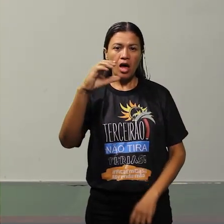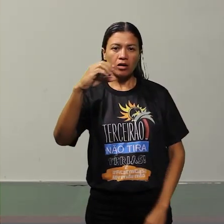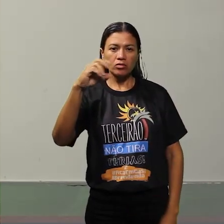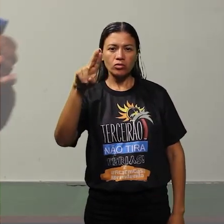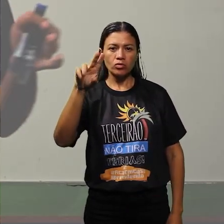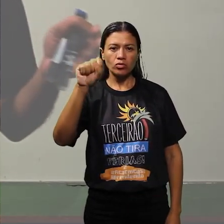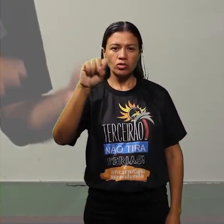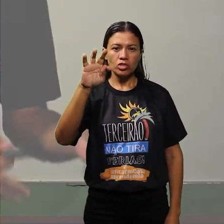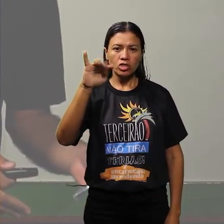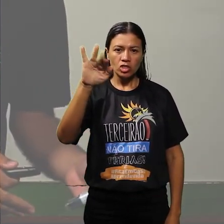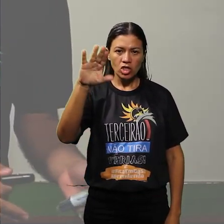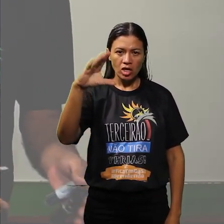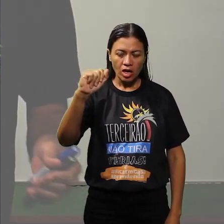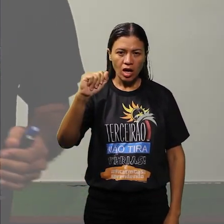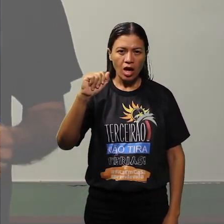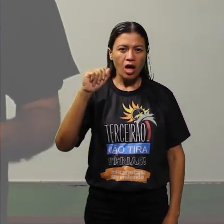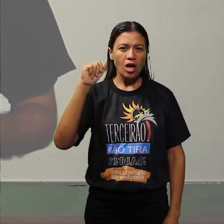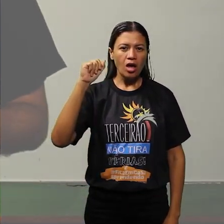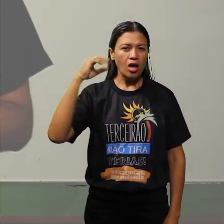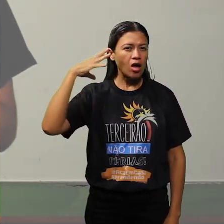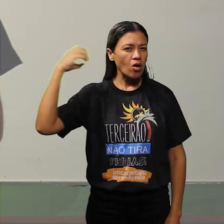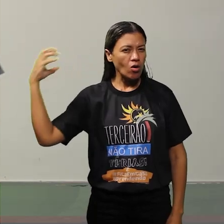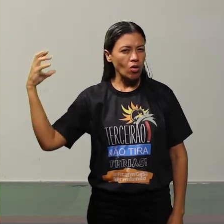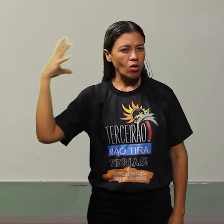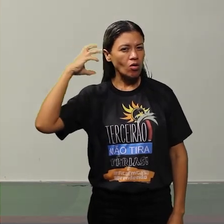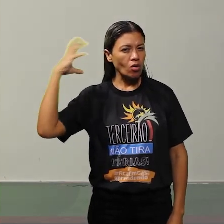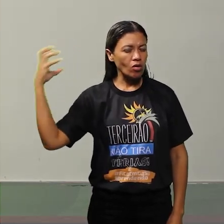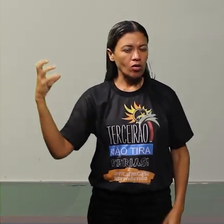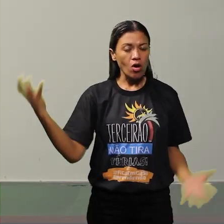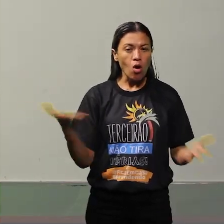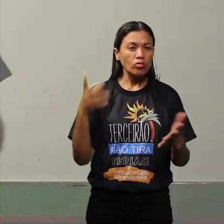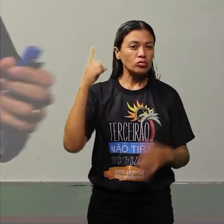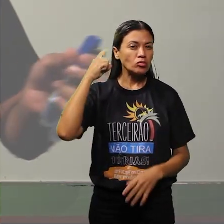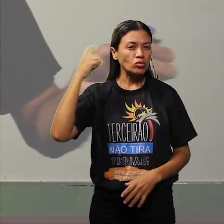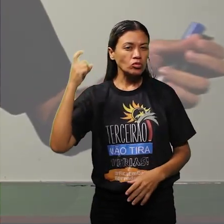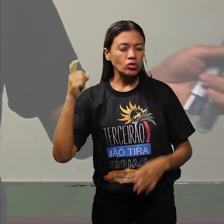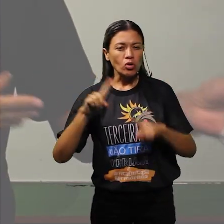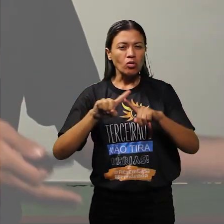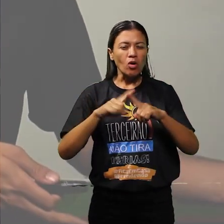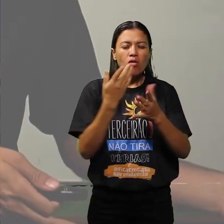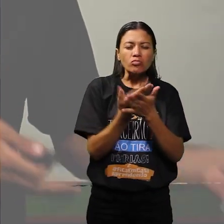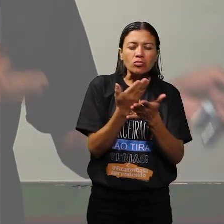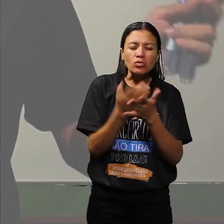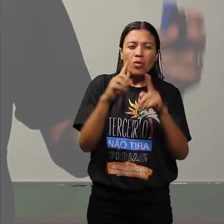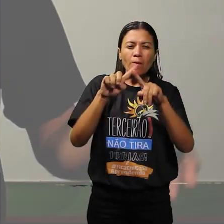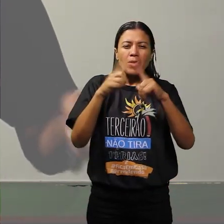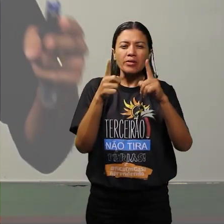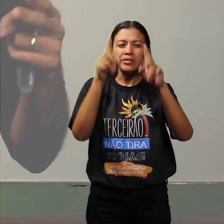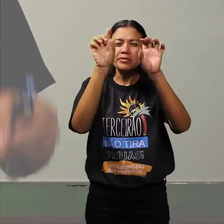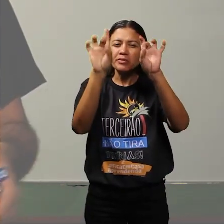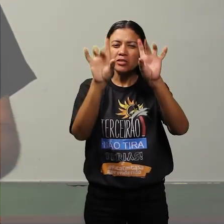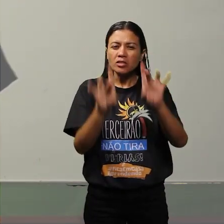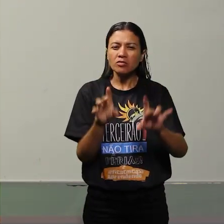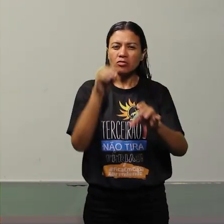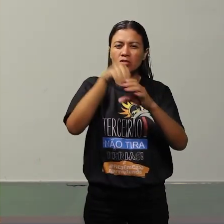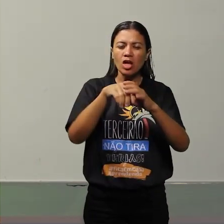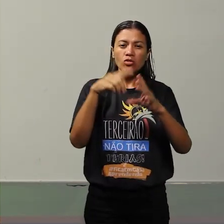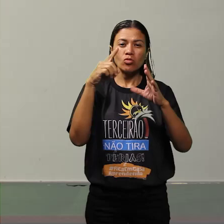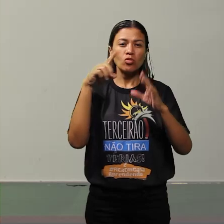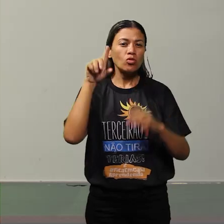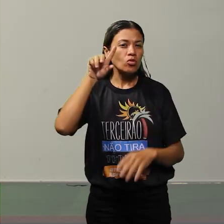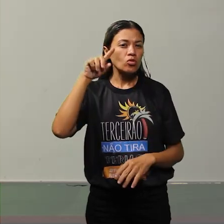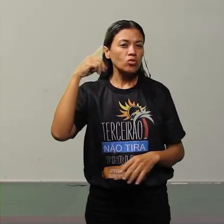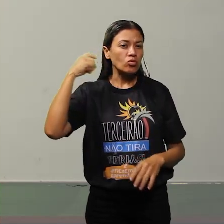qualidades fisiológicas do som. Então a gente faz um estudo mais específico dentro do som, né? Esse estudo a gente chama de